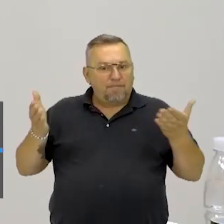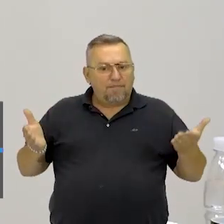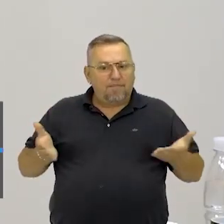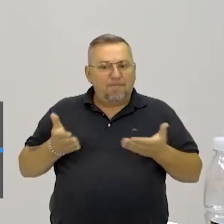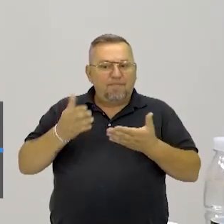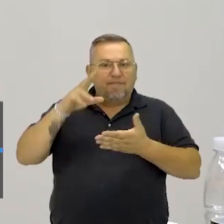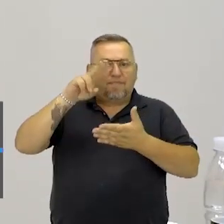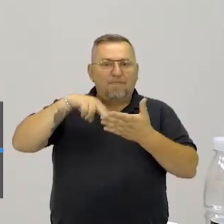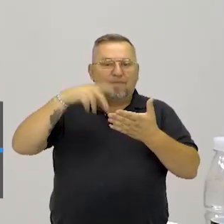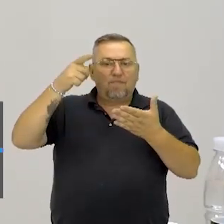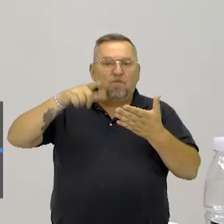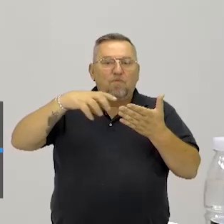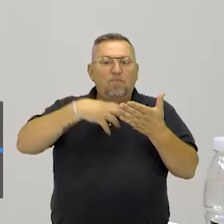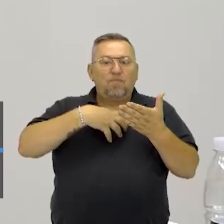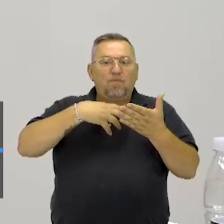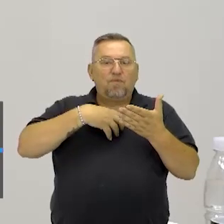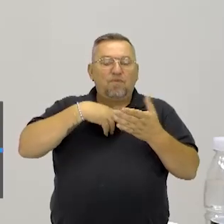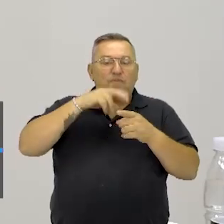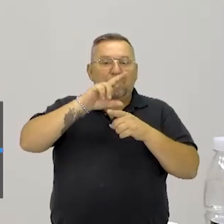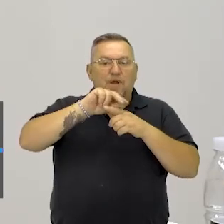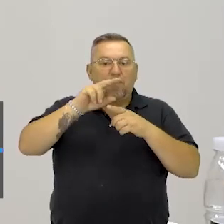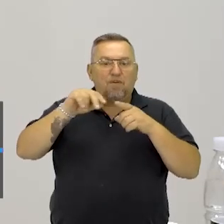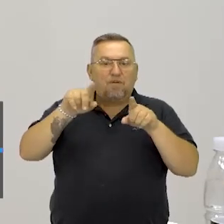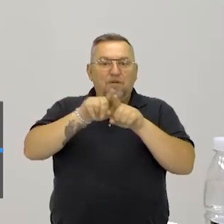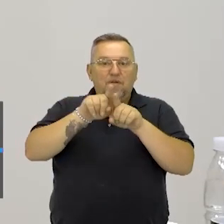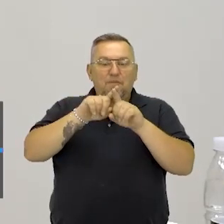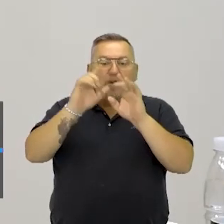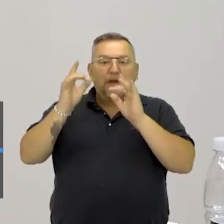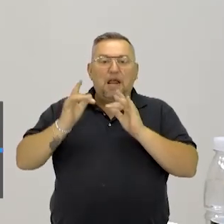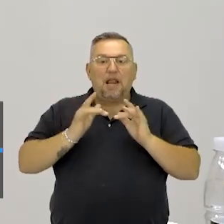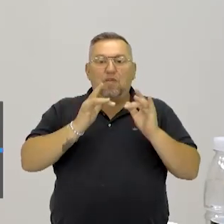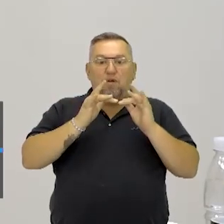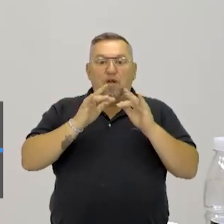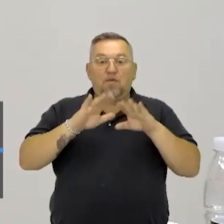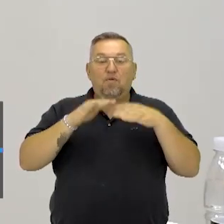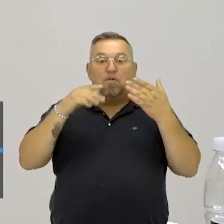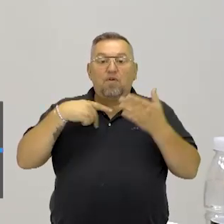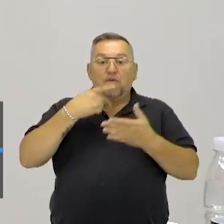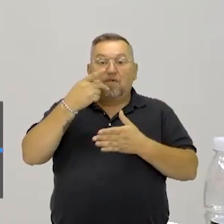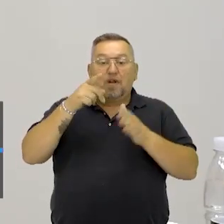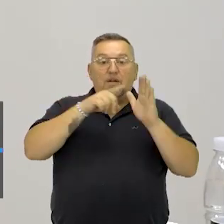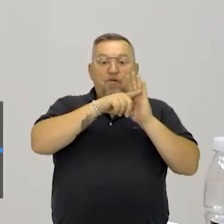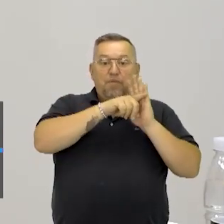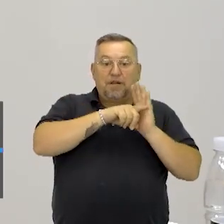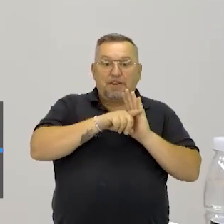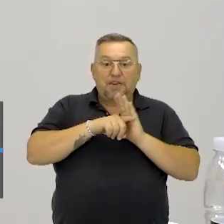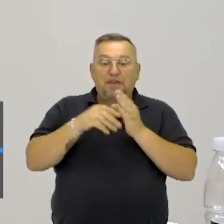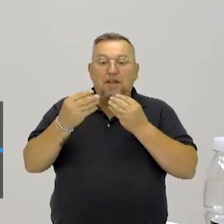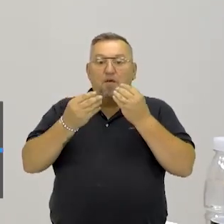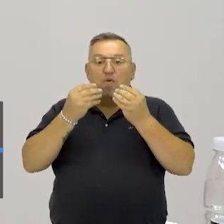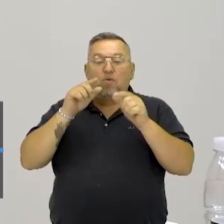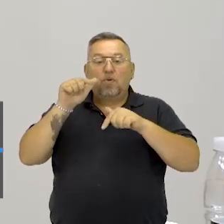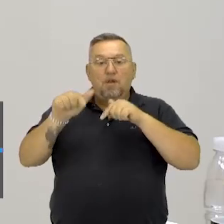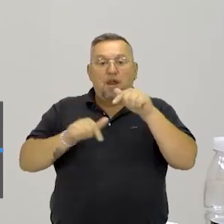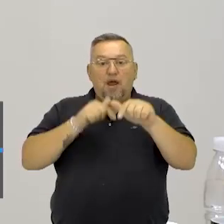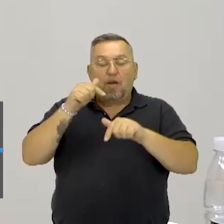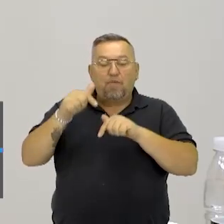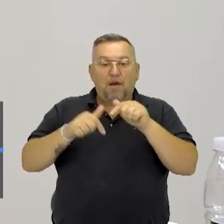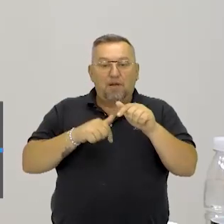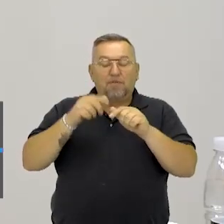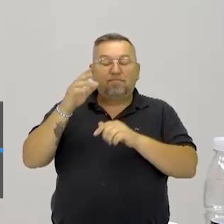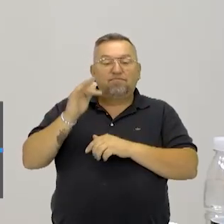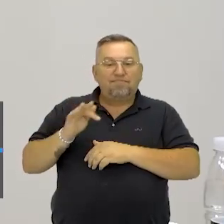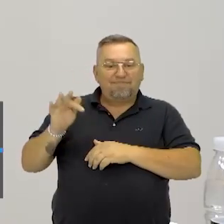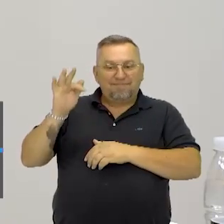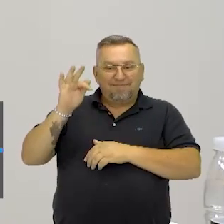a ler outros tipos de artigos e principalmente relacionado, quando for falar de pesquisa, como citar nos trabalhos acadêmicos,